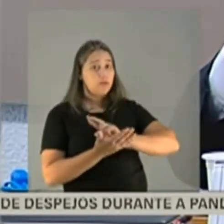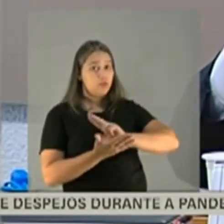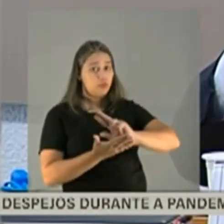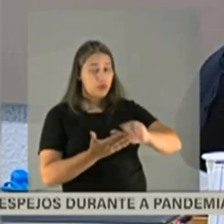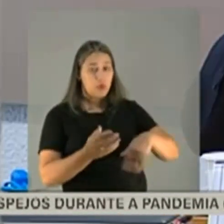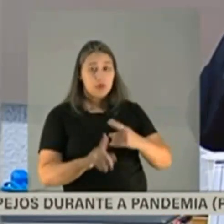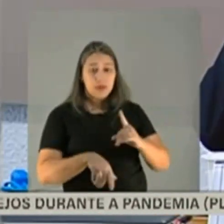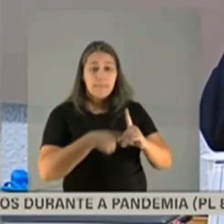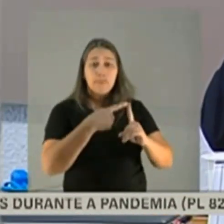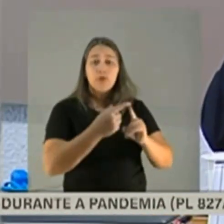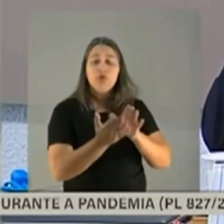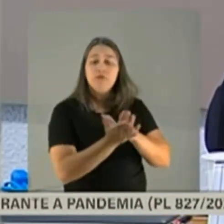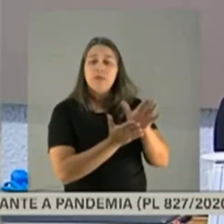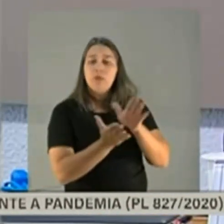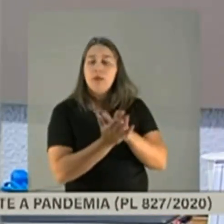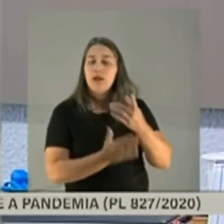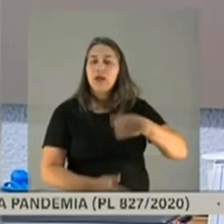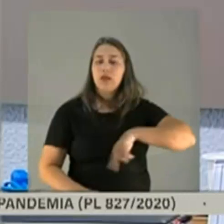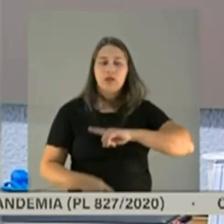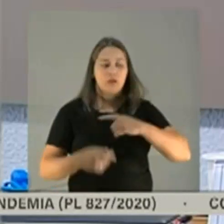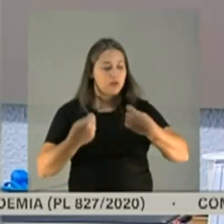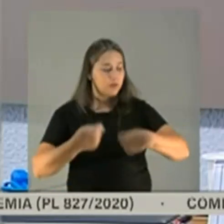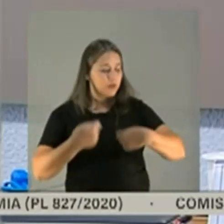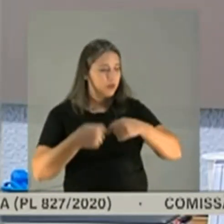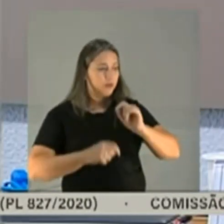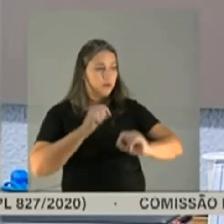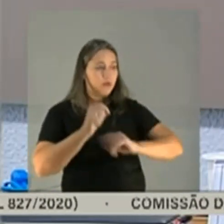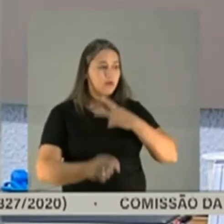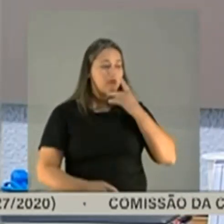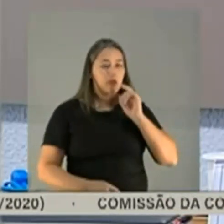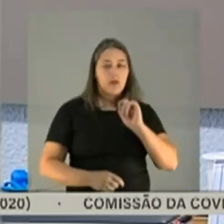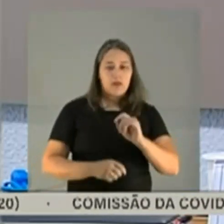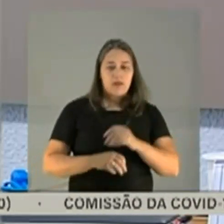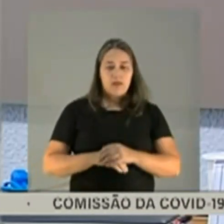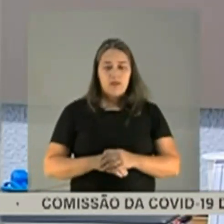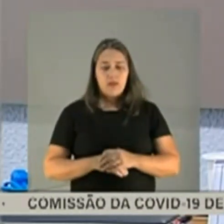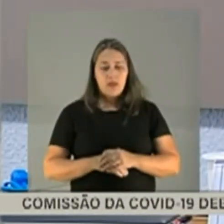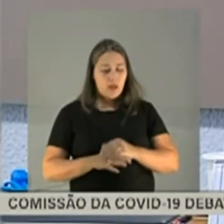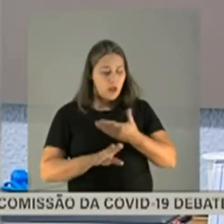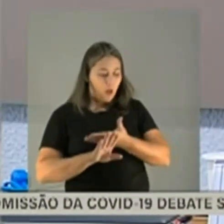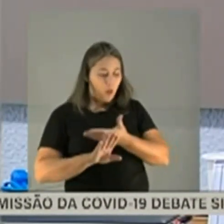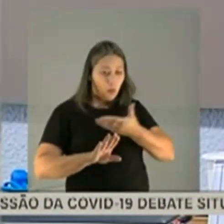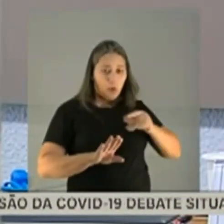positiva publicada. E a gente tem que lembrar que isso é uma balança. Do outro lado, tem